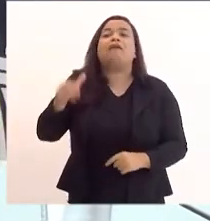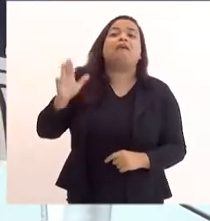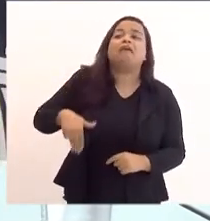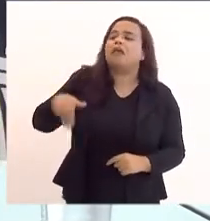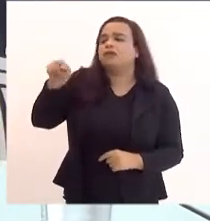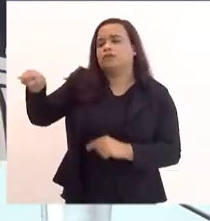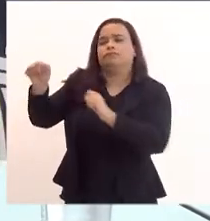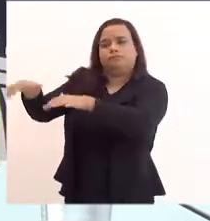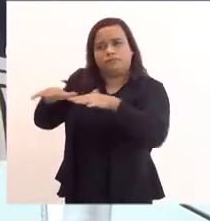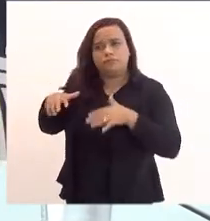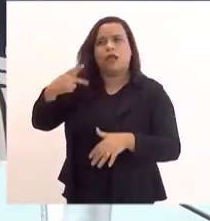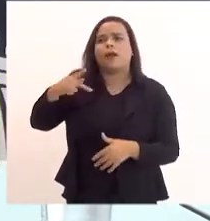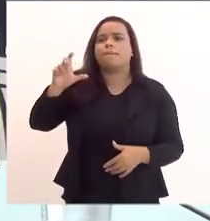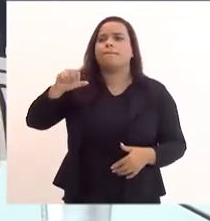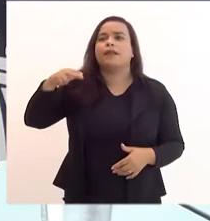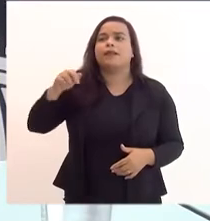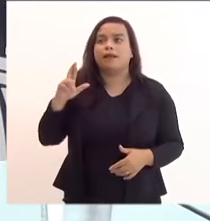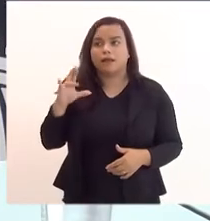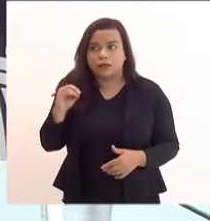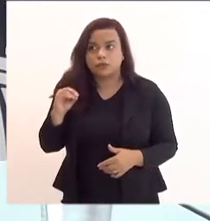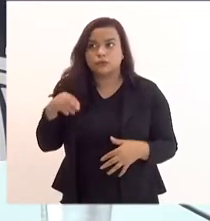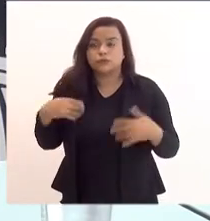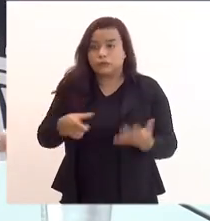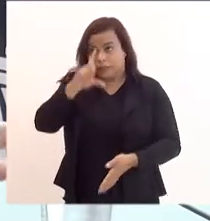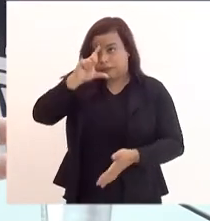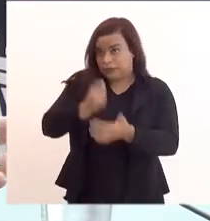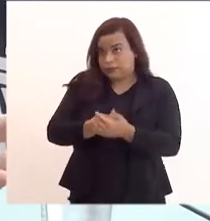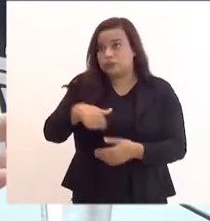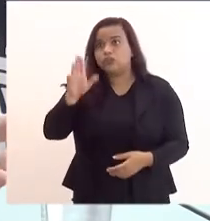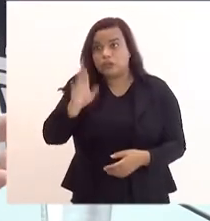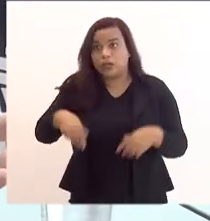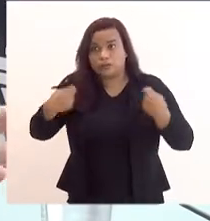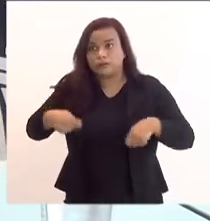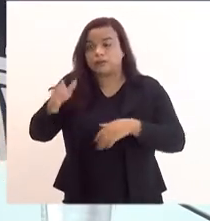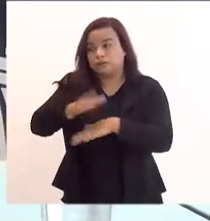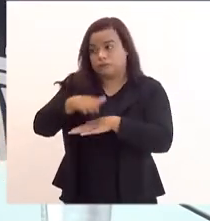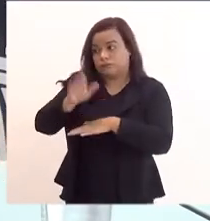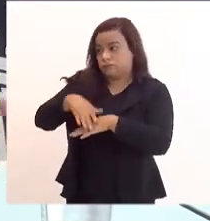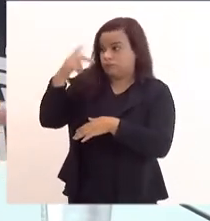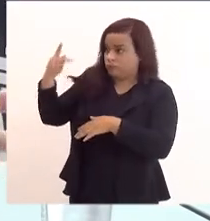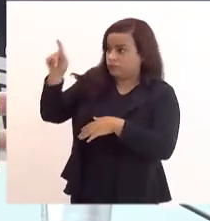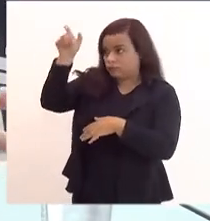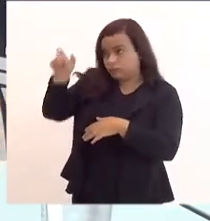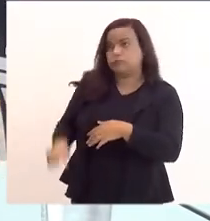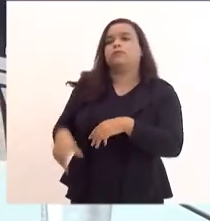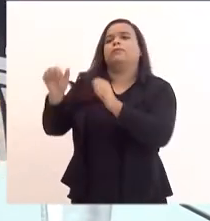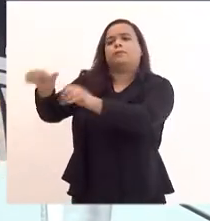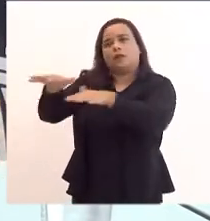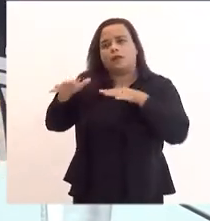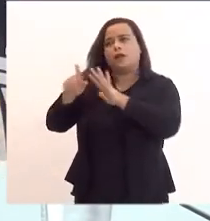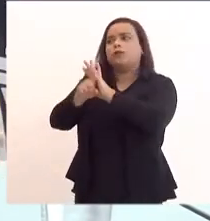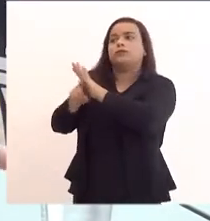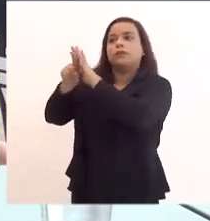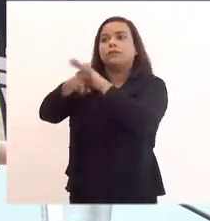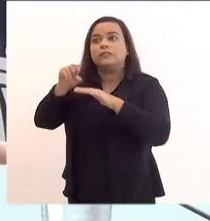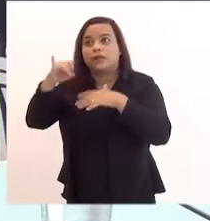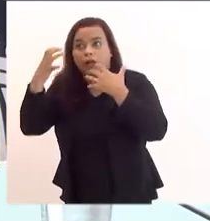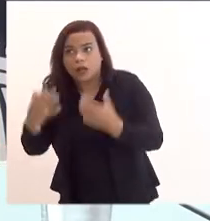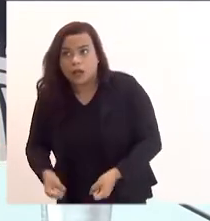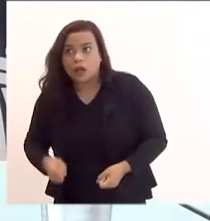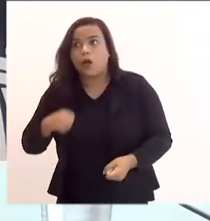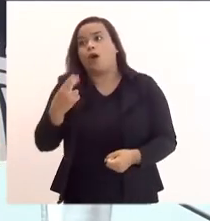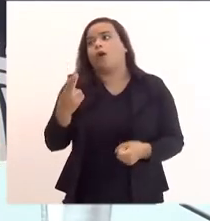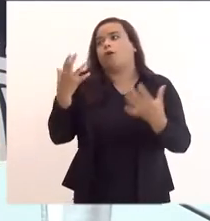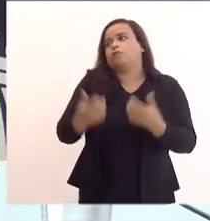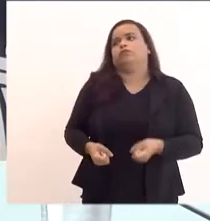que decidir sobre as emendas é o plenário. O plenário que examine se acata ou não acata.